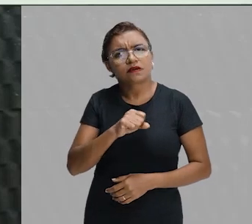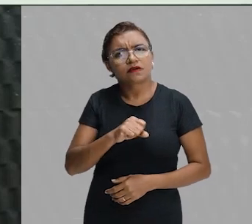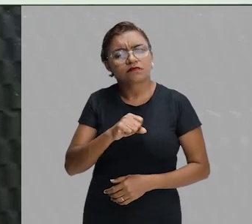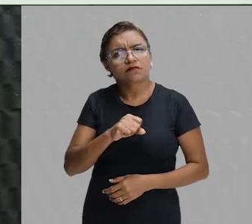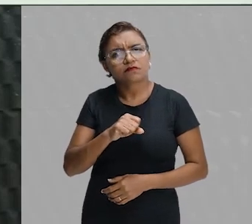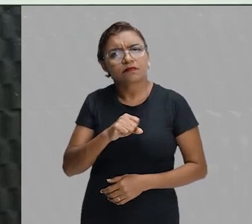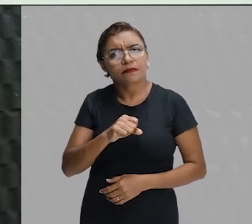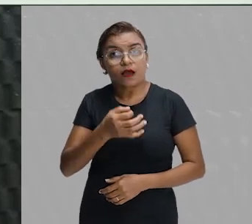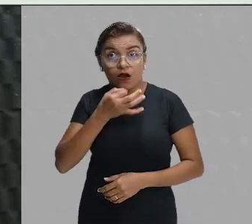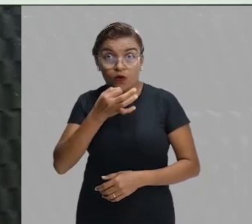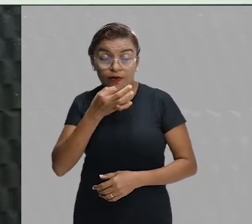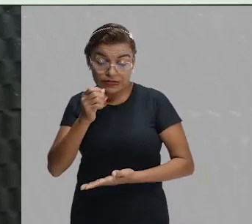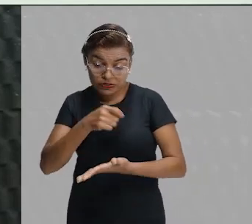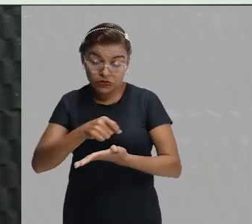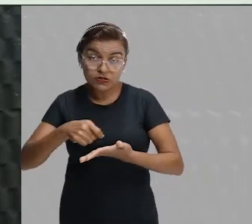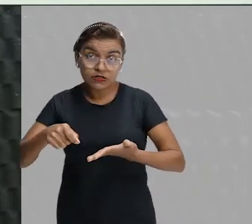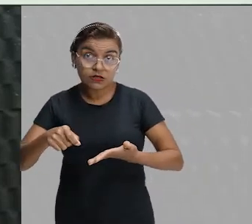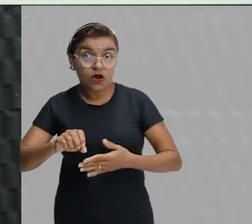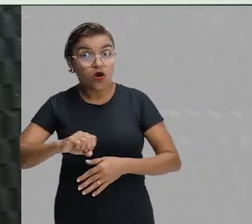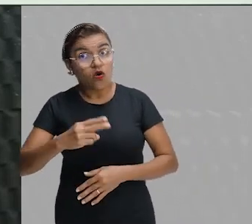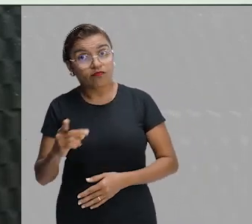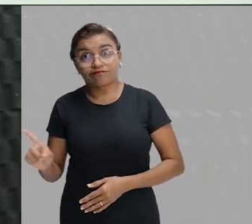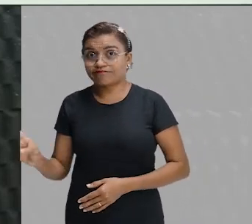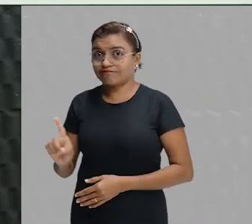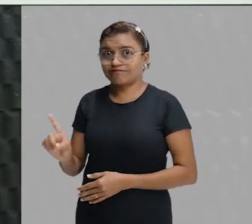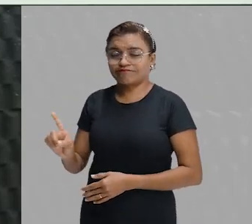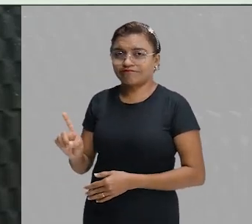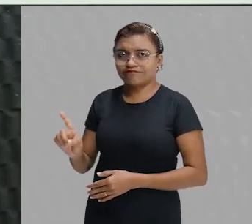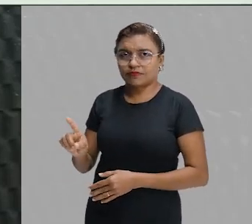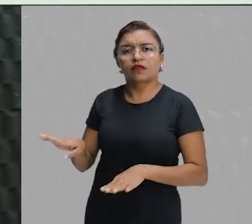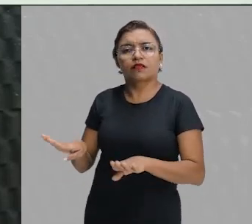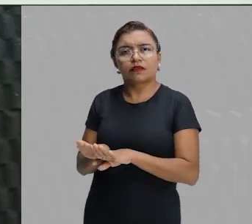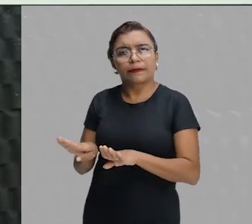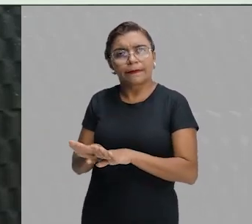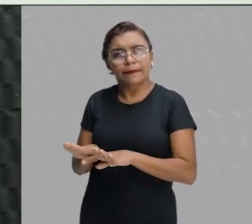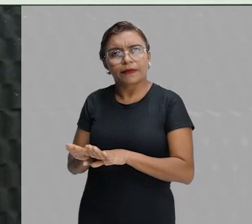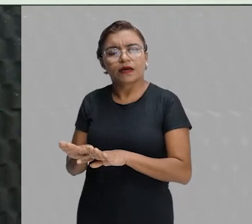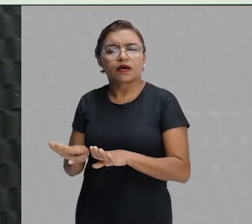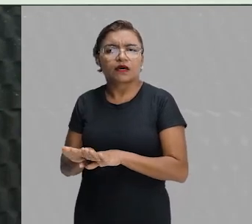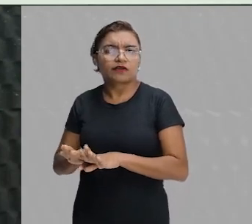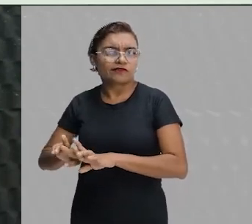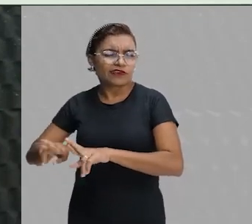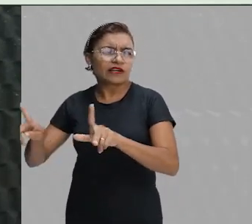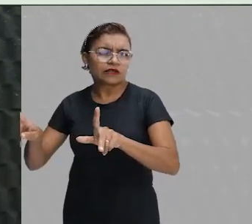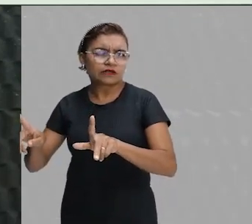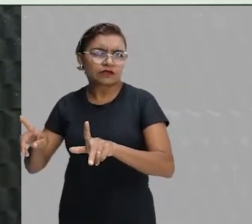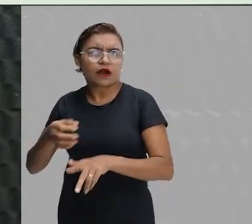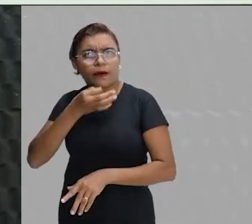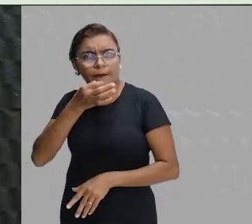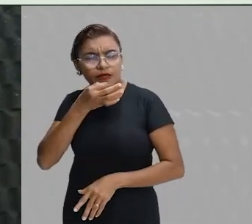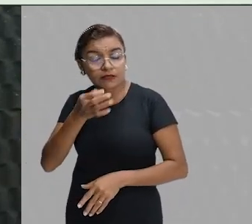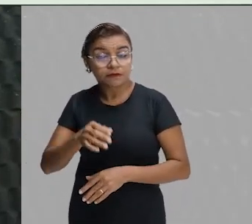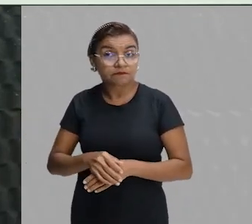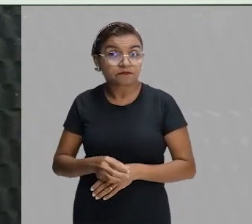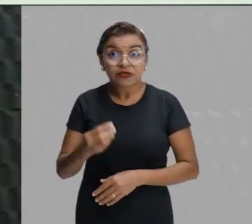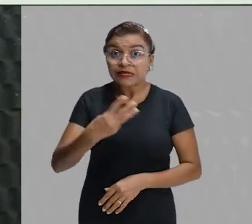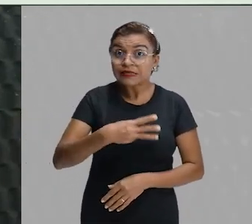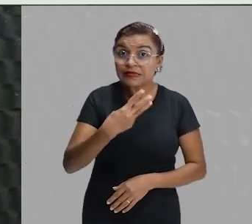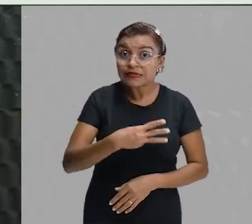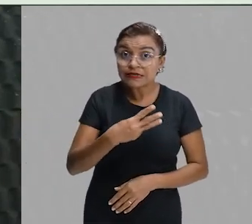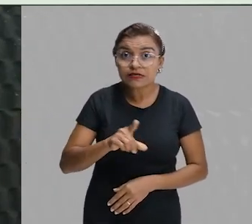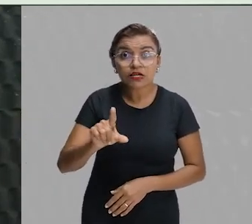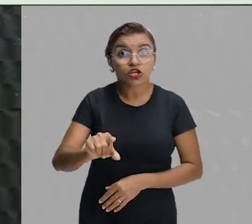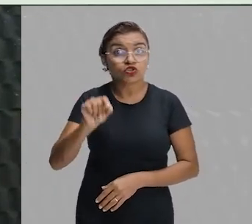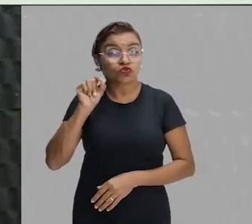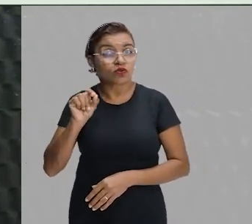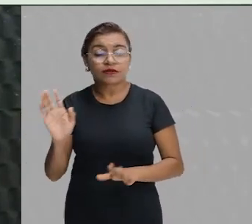de argumentação escrita, ou negar, que também funciona muito na argumentação falada. Eu não tenho uma terceira opção, eu sempre tenho